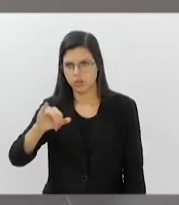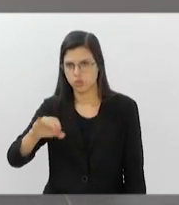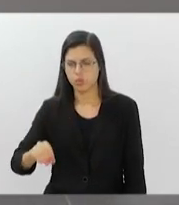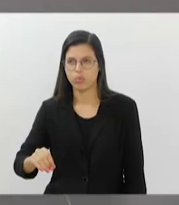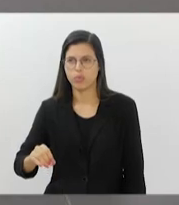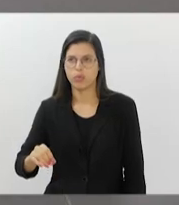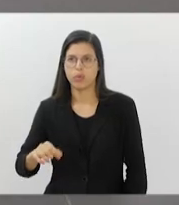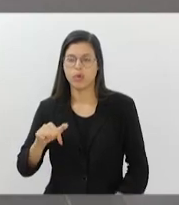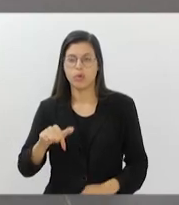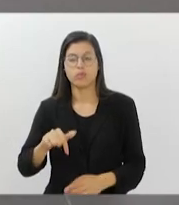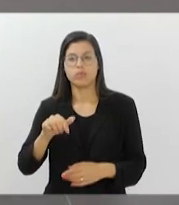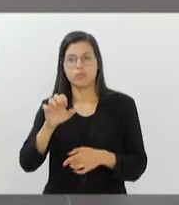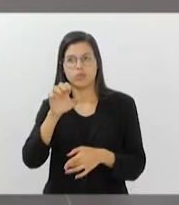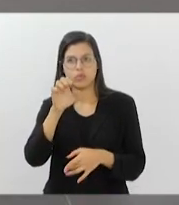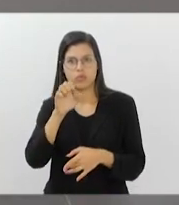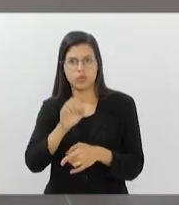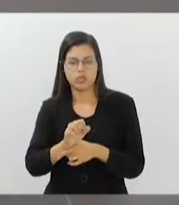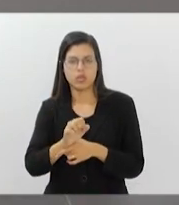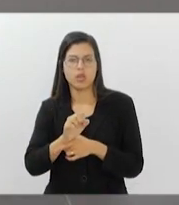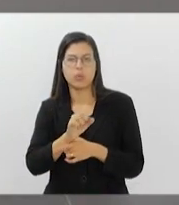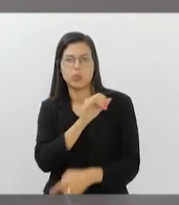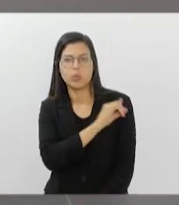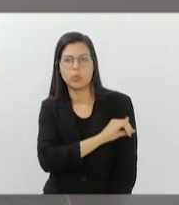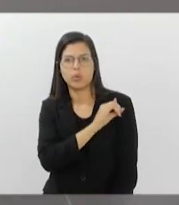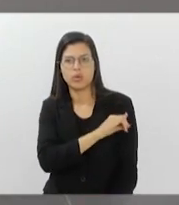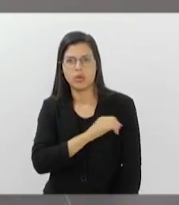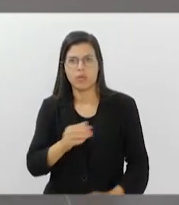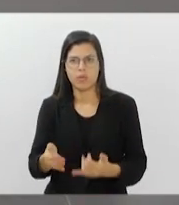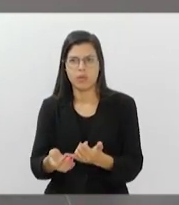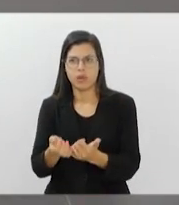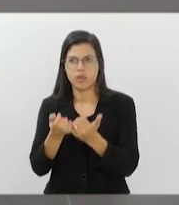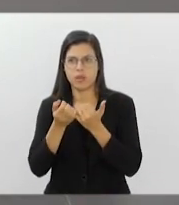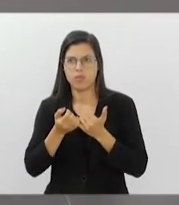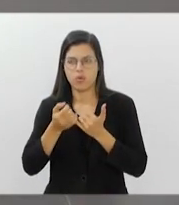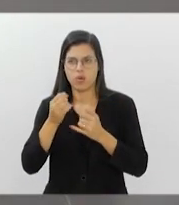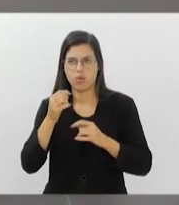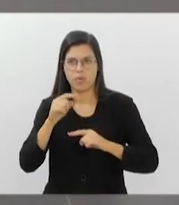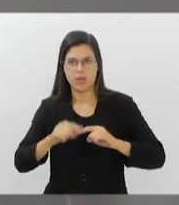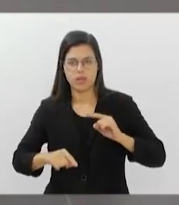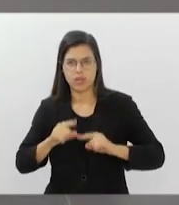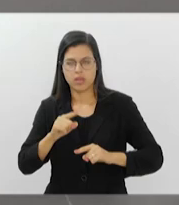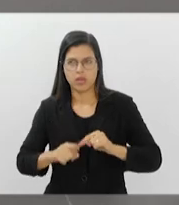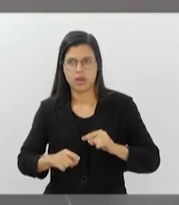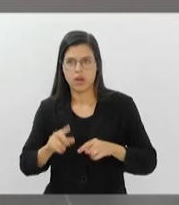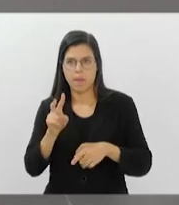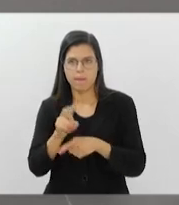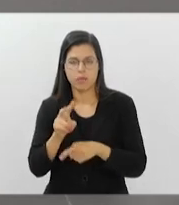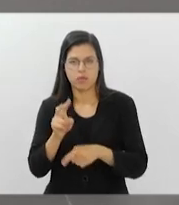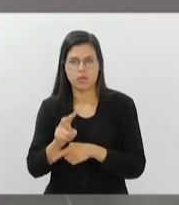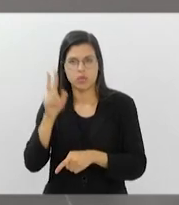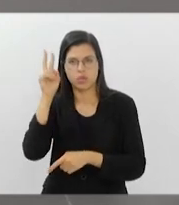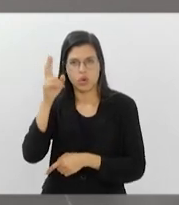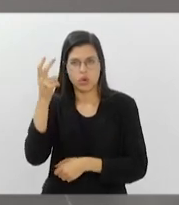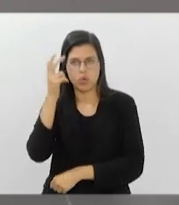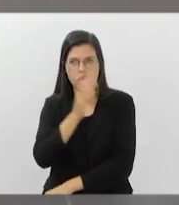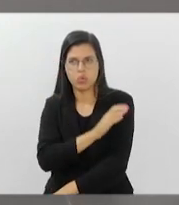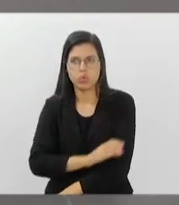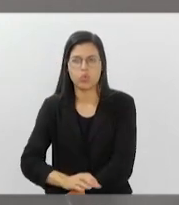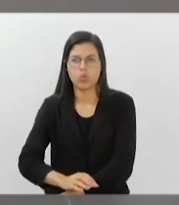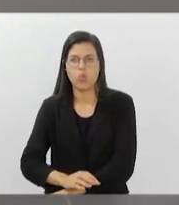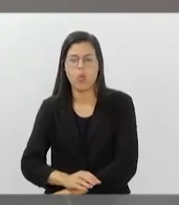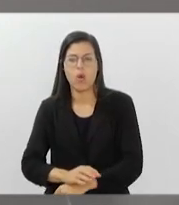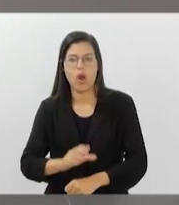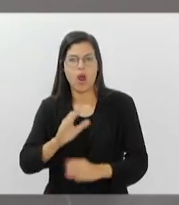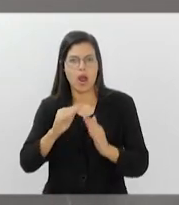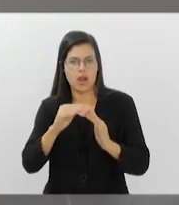considera no âmbito do Estado do Rio de Janeiro como patrimônio material para fins de preservação histórica e cultural a paróquia de